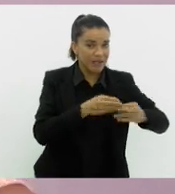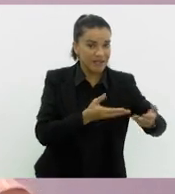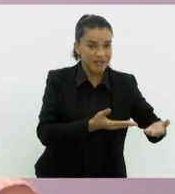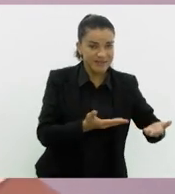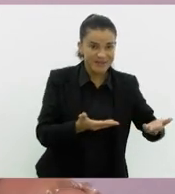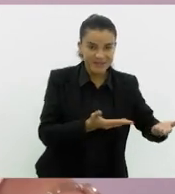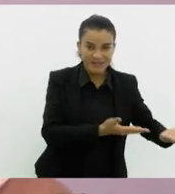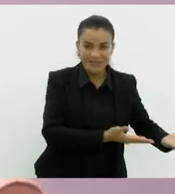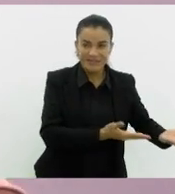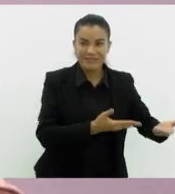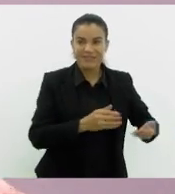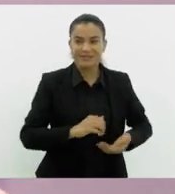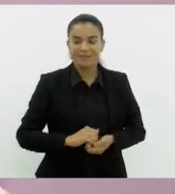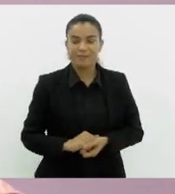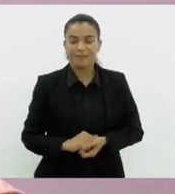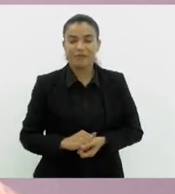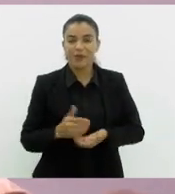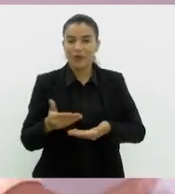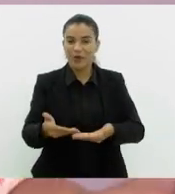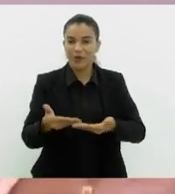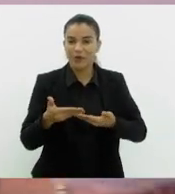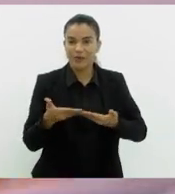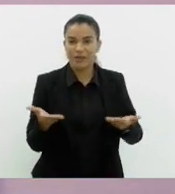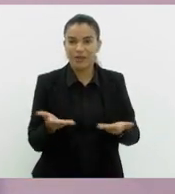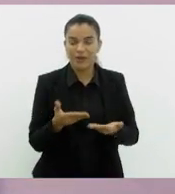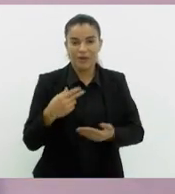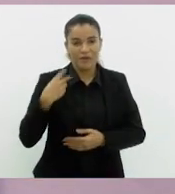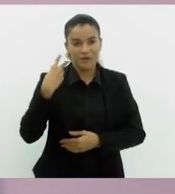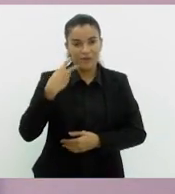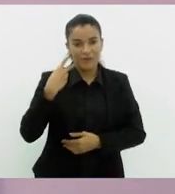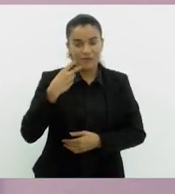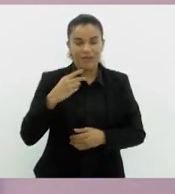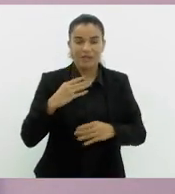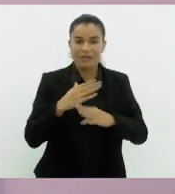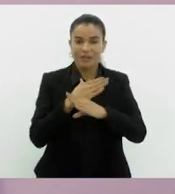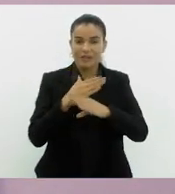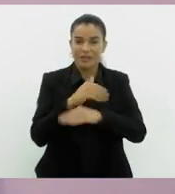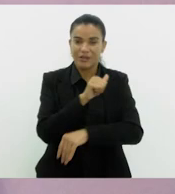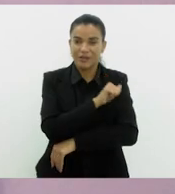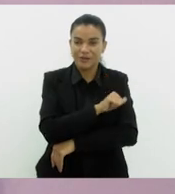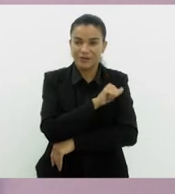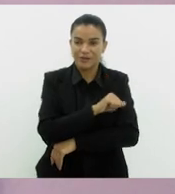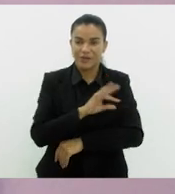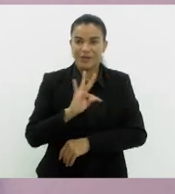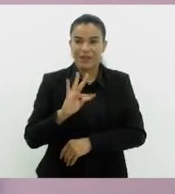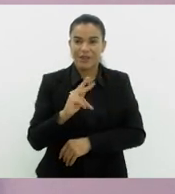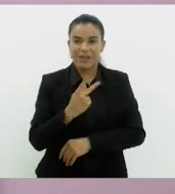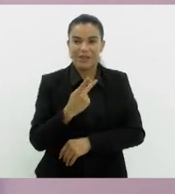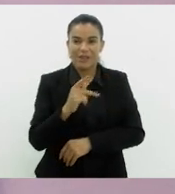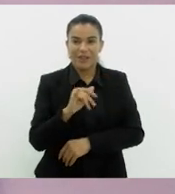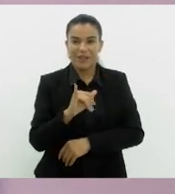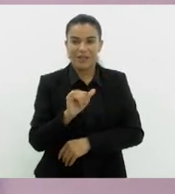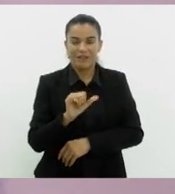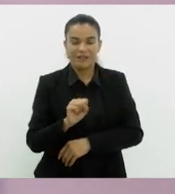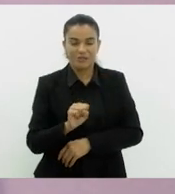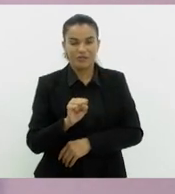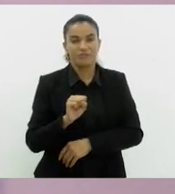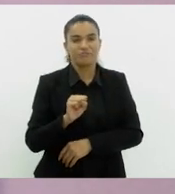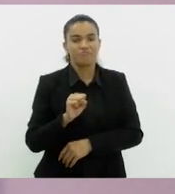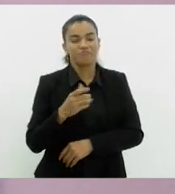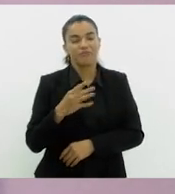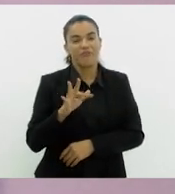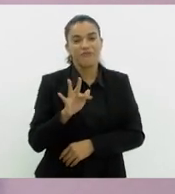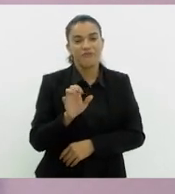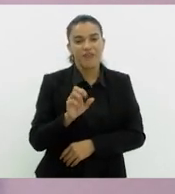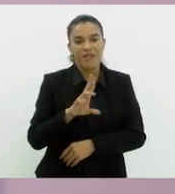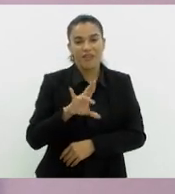Luciana. Convido agora a vereadora da cidade do Rio de Janeiro, Thaís Ferreira, para que possa fazer uso da